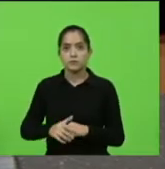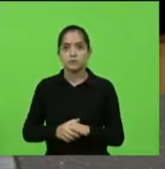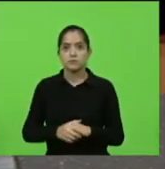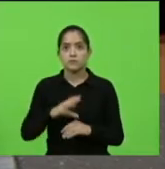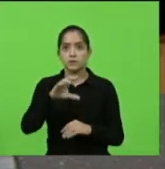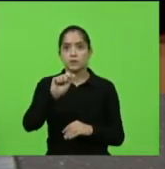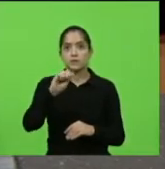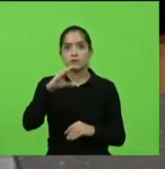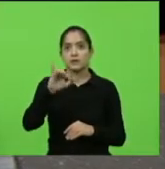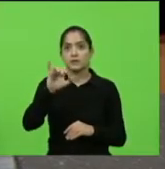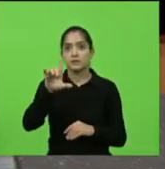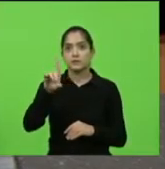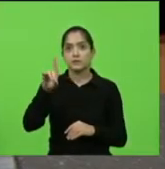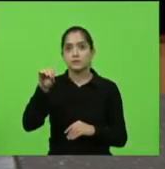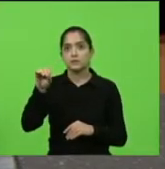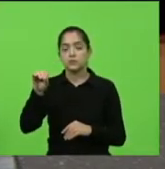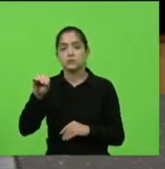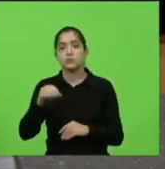Cacildo Maldaner,